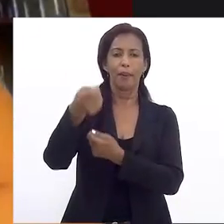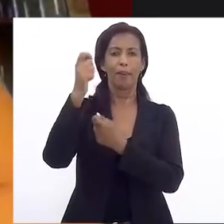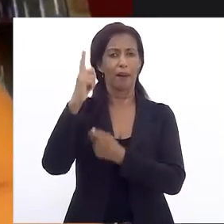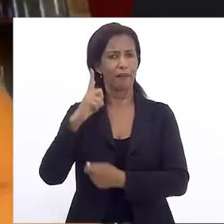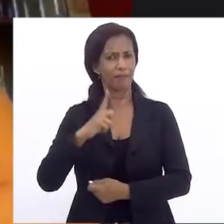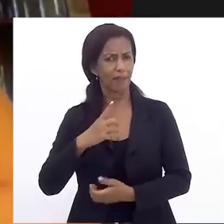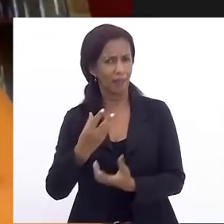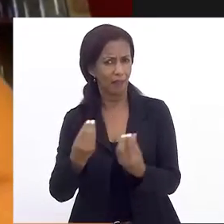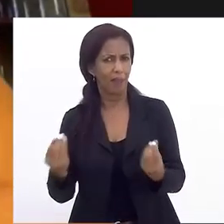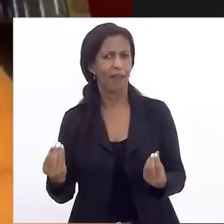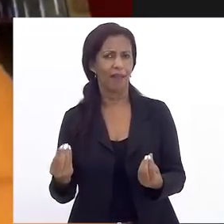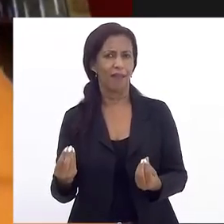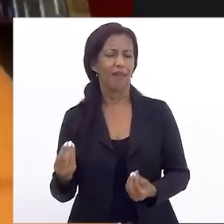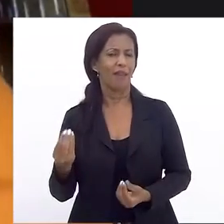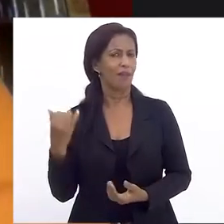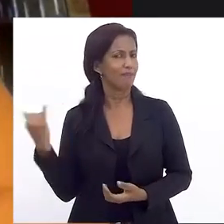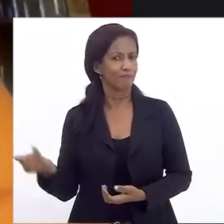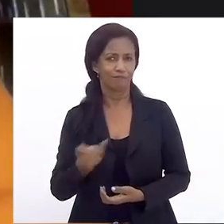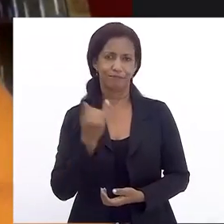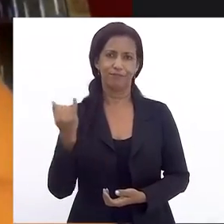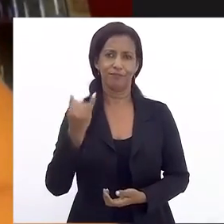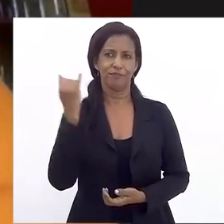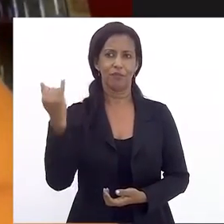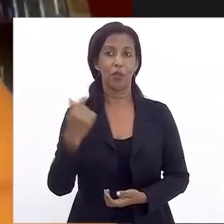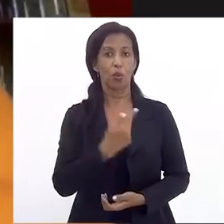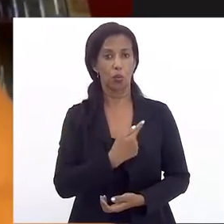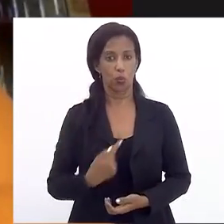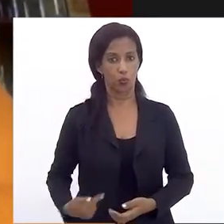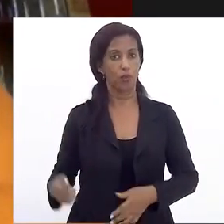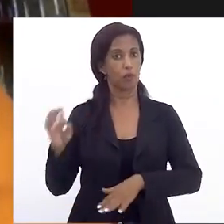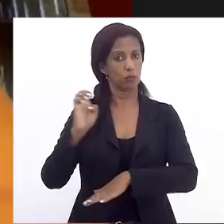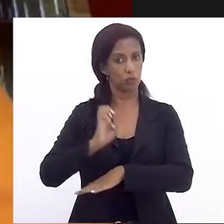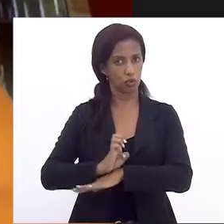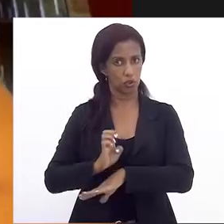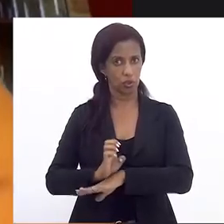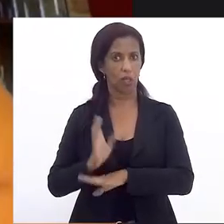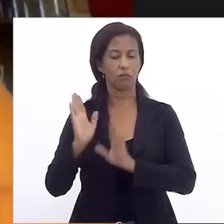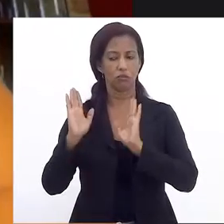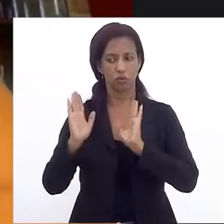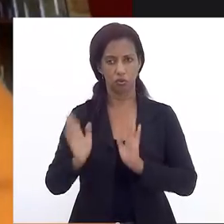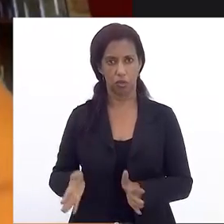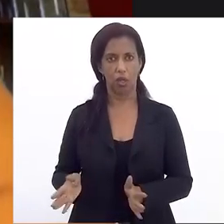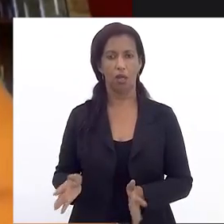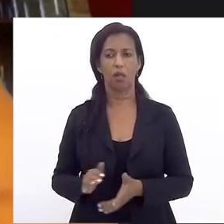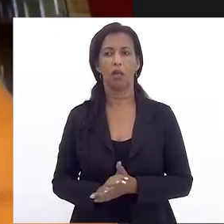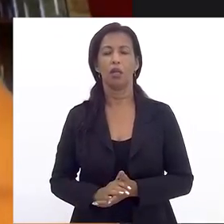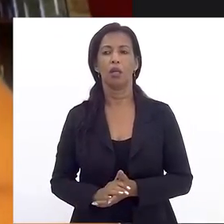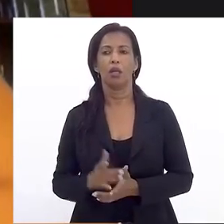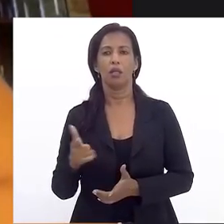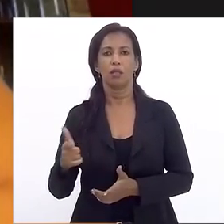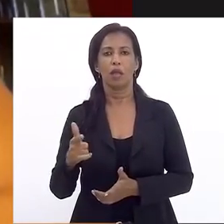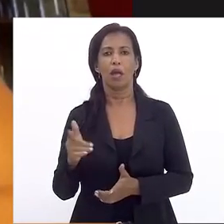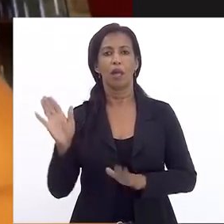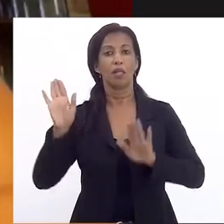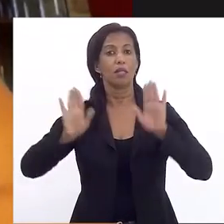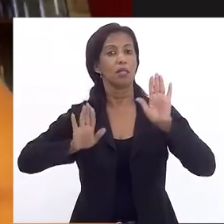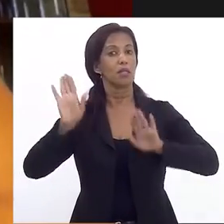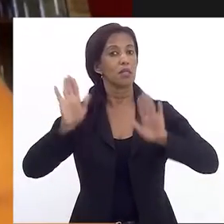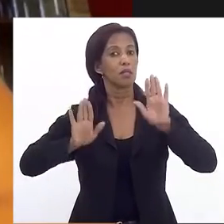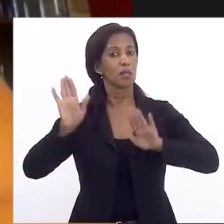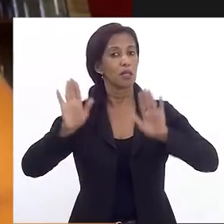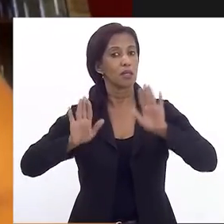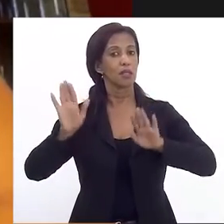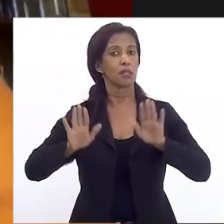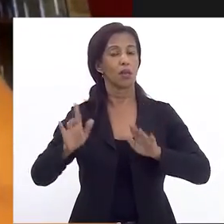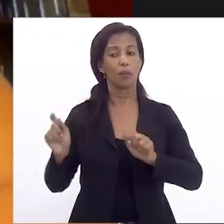Então é de fundamental importância. Inclusive, o governo do estado está já botando a licitação